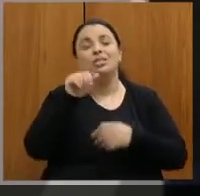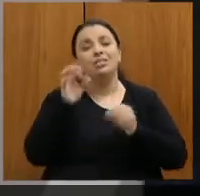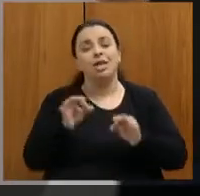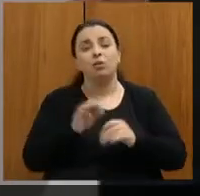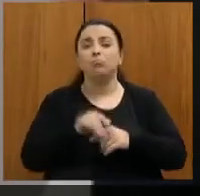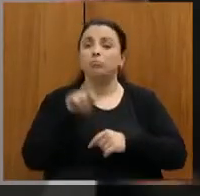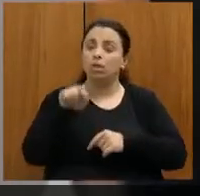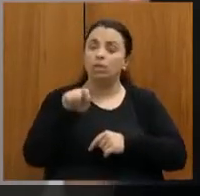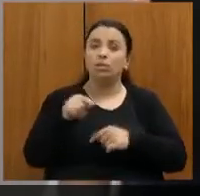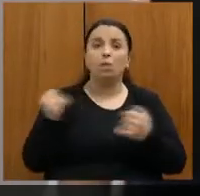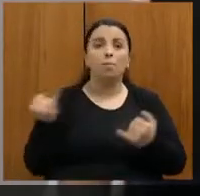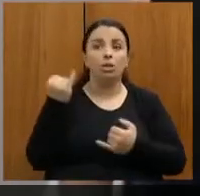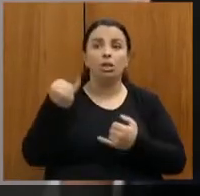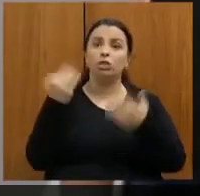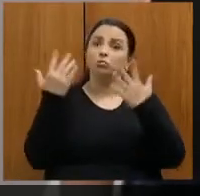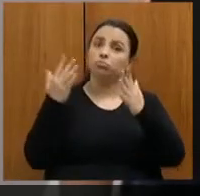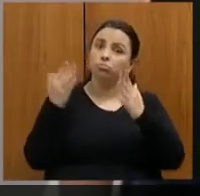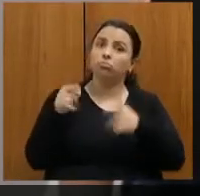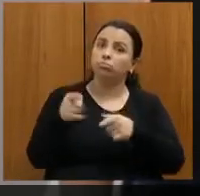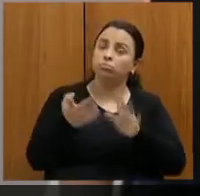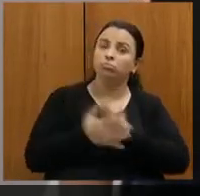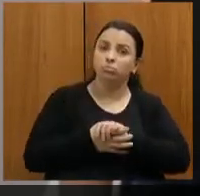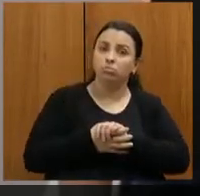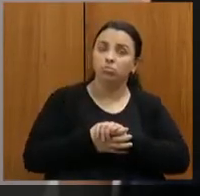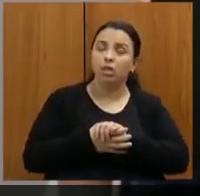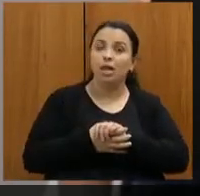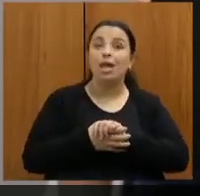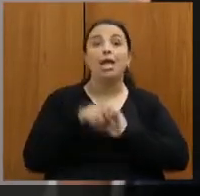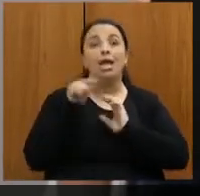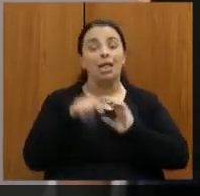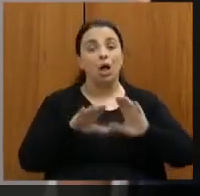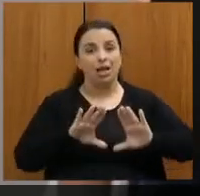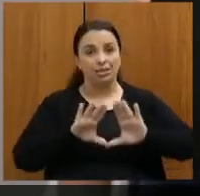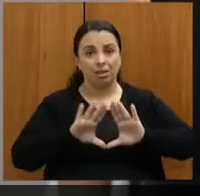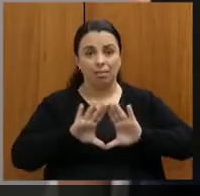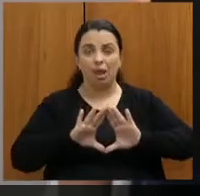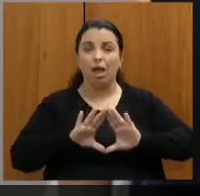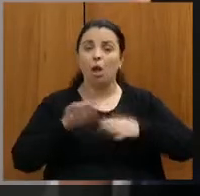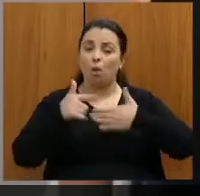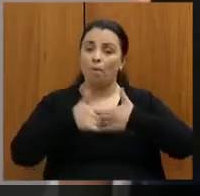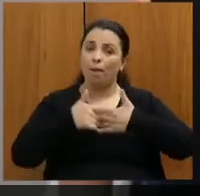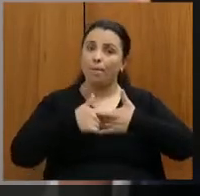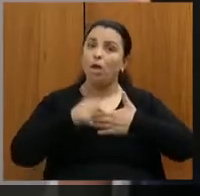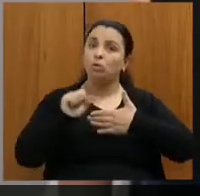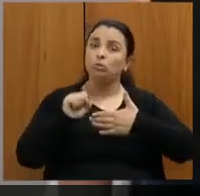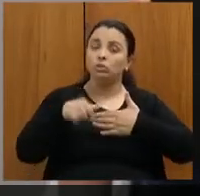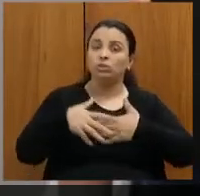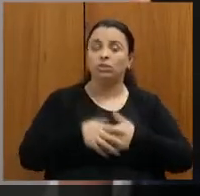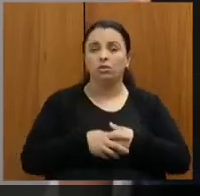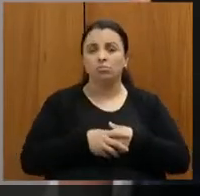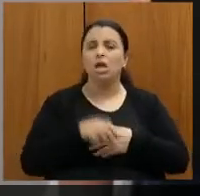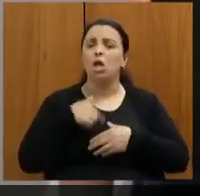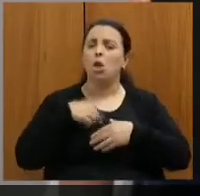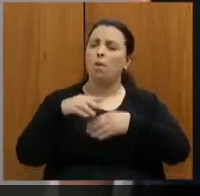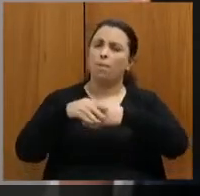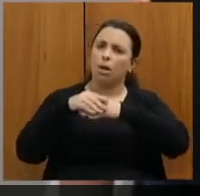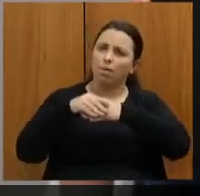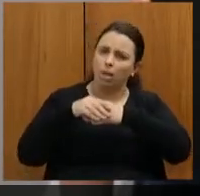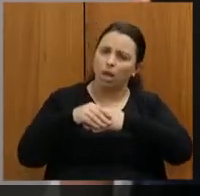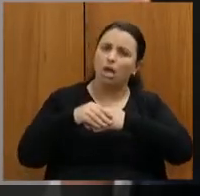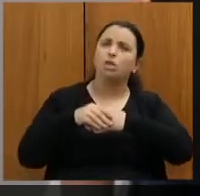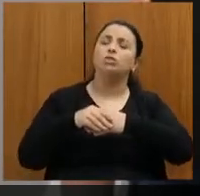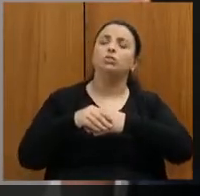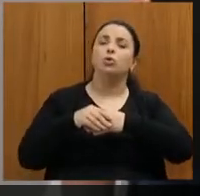importante sabe eu acho que essa é o papel da Assembleia aí eu quero parabenizar aí na pessoa do nosso Presidente né do